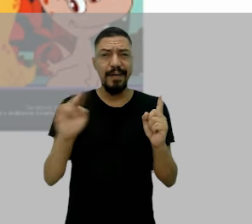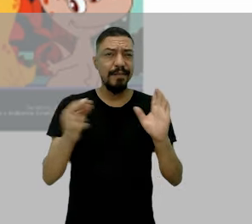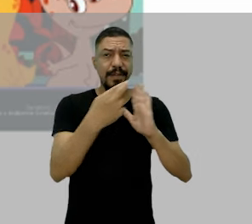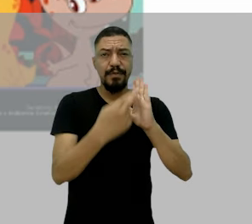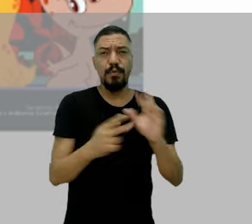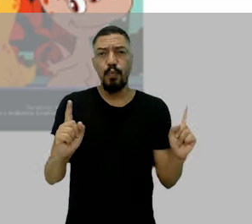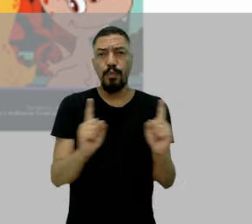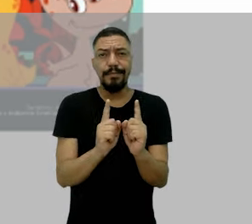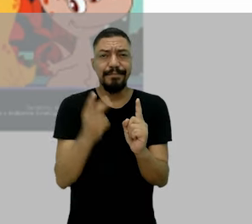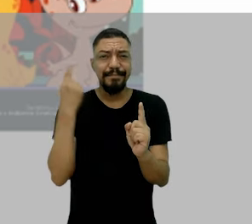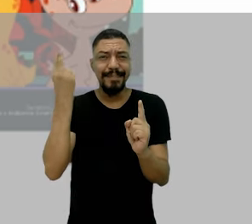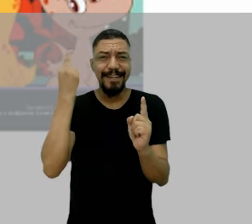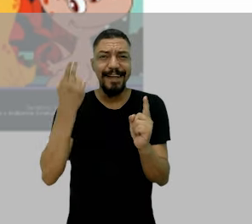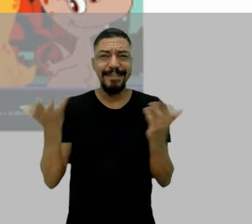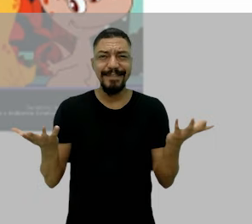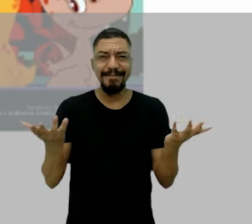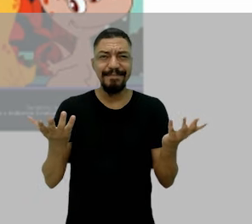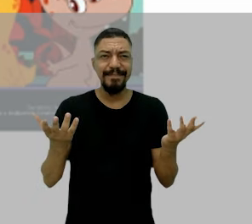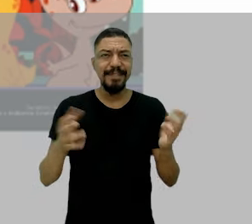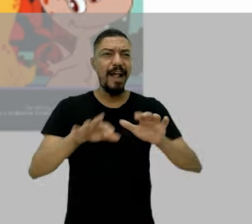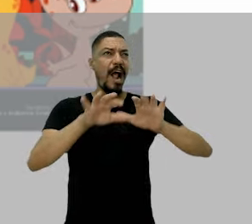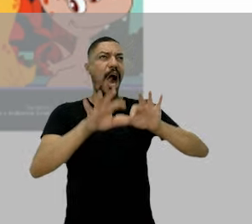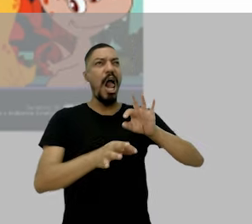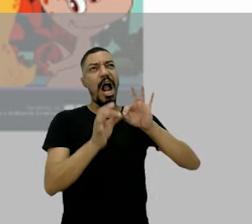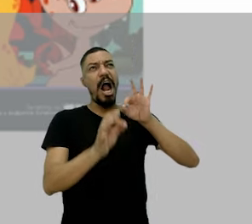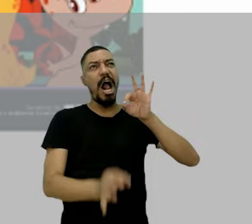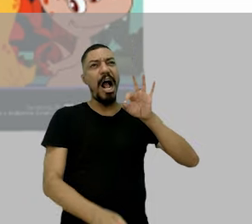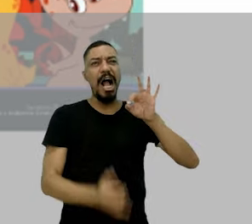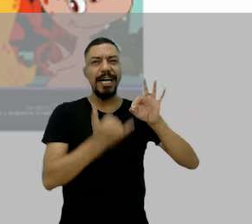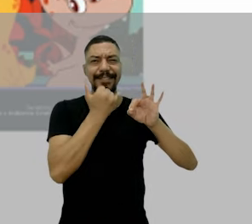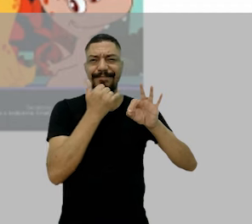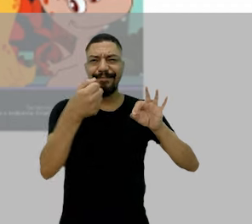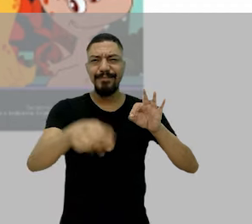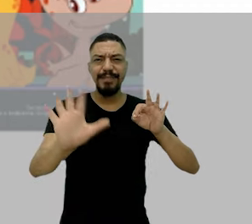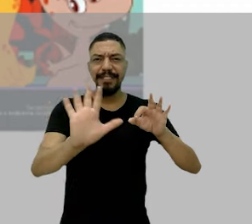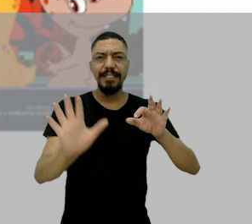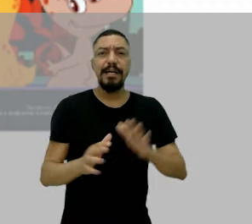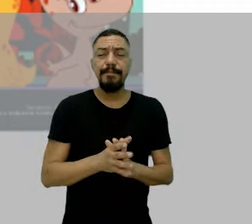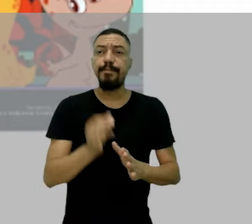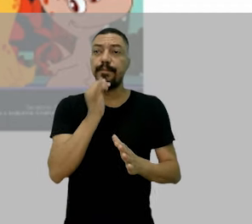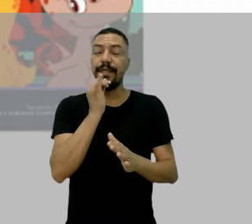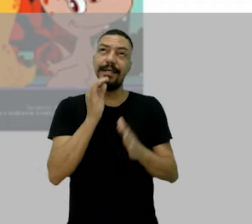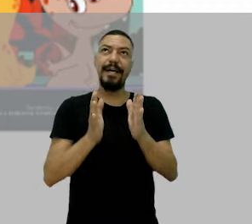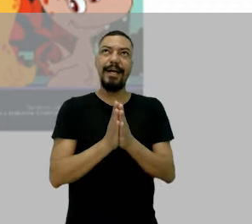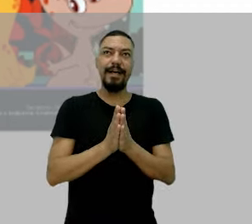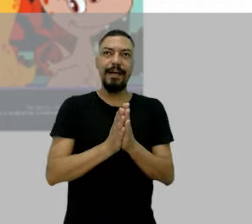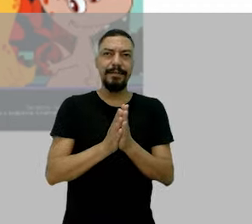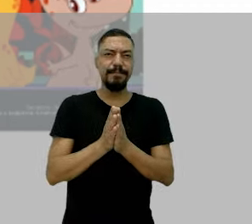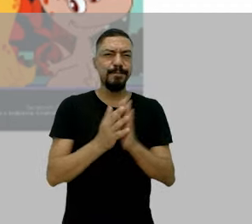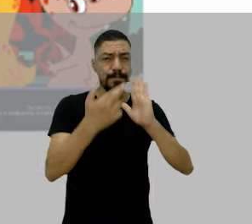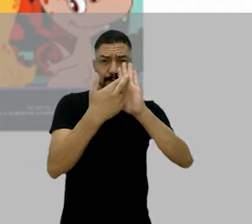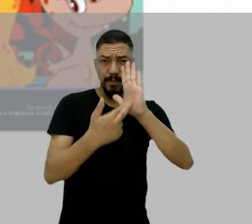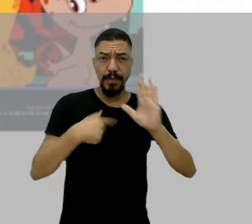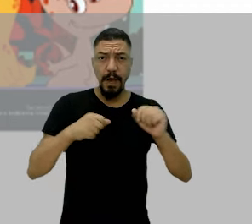Não tem como. Não é para encher linguiça no relatório. Vou dar um exemplo de um relatório que eu fiz lá